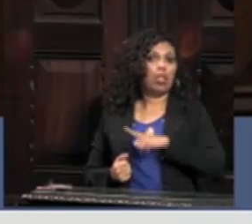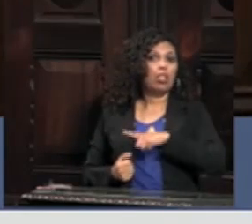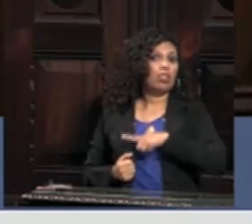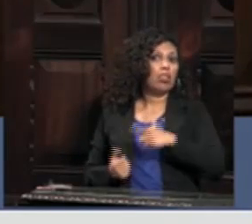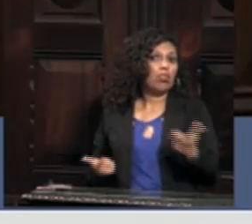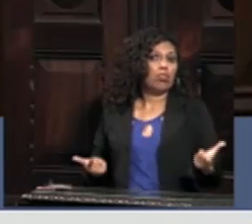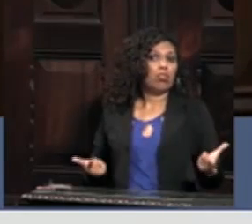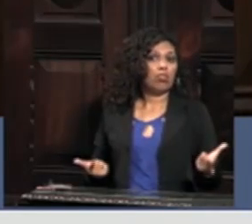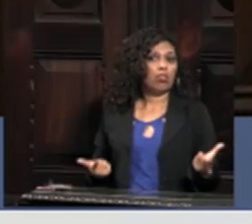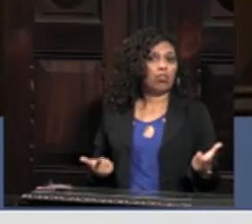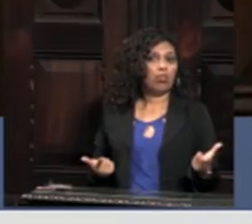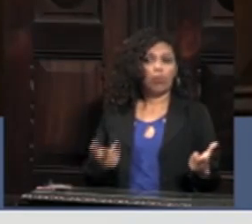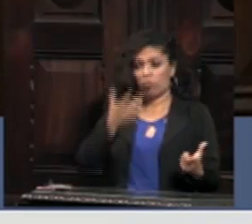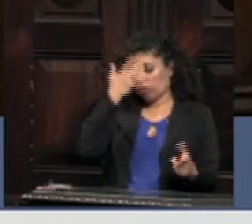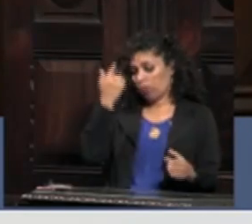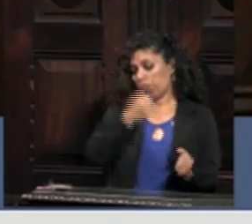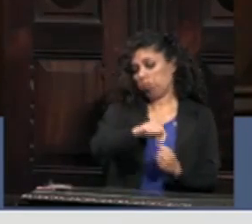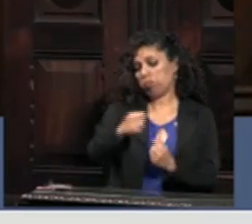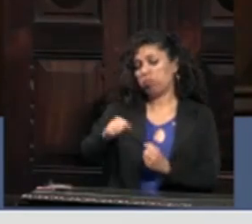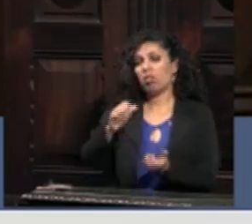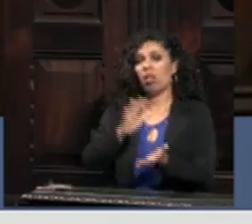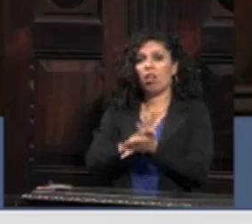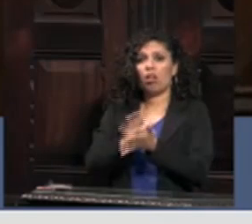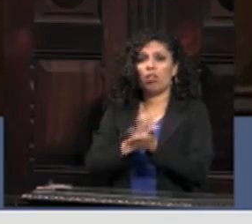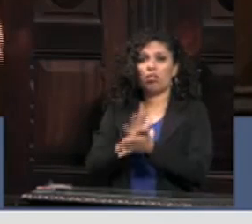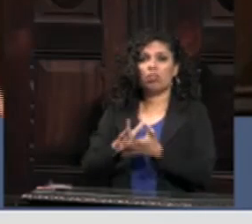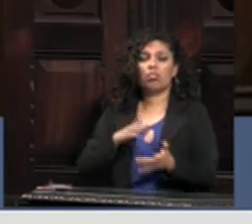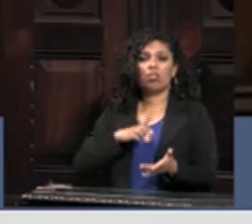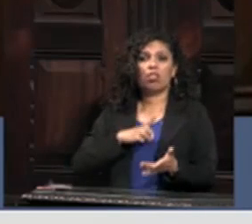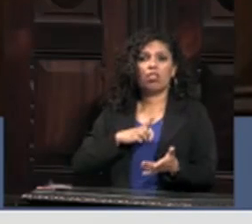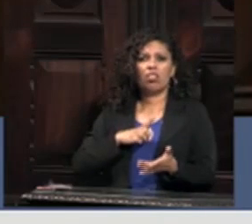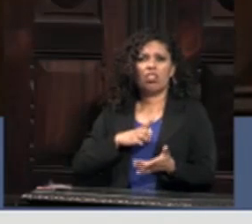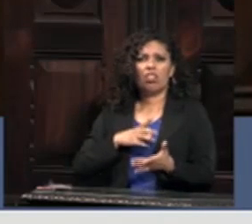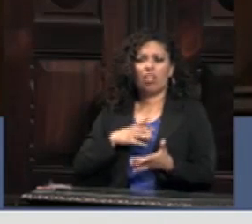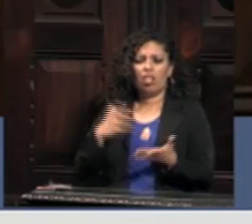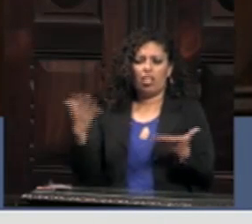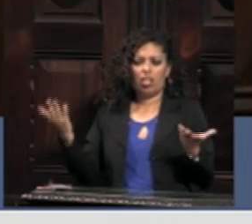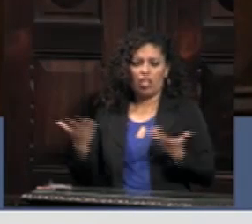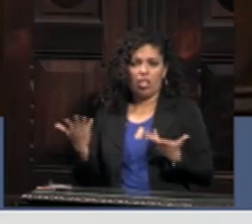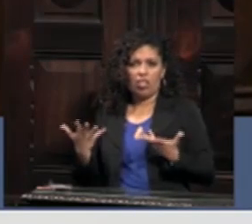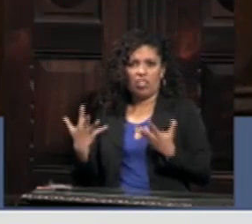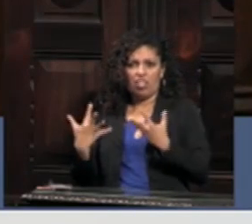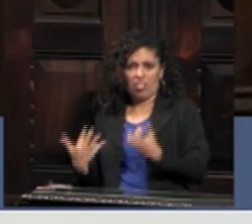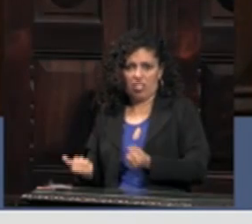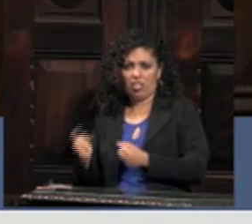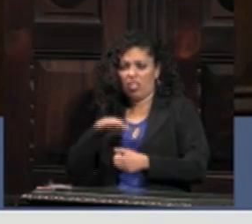nós vamos autorizar a entrada de animais em um hospital?